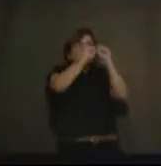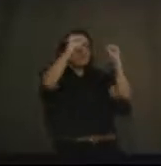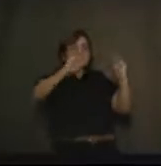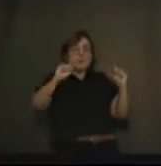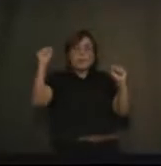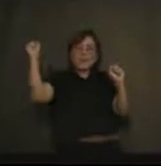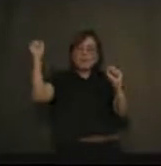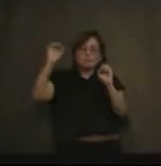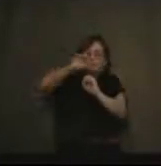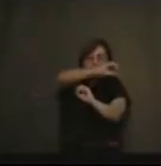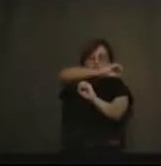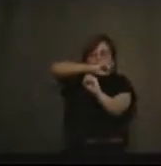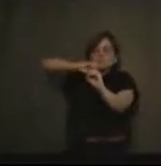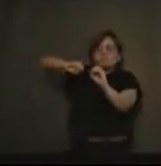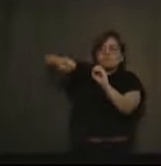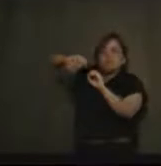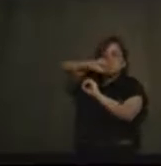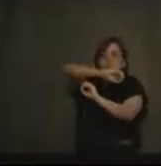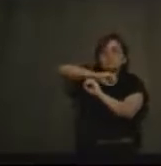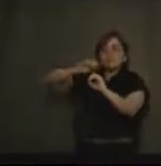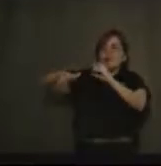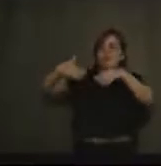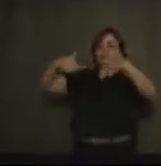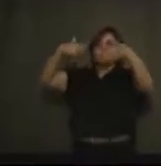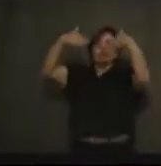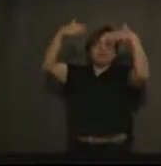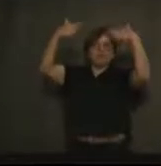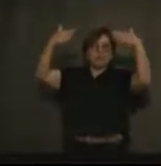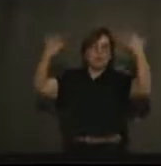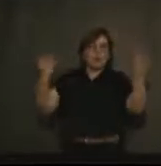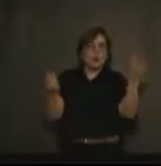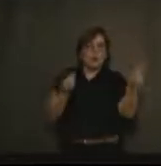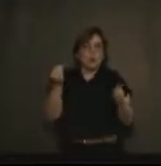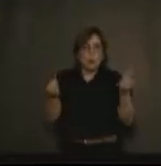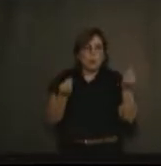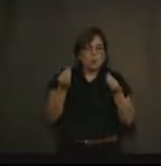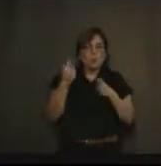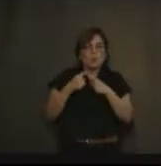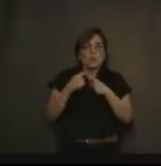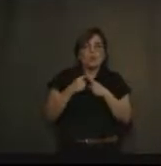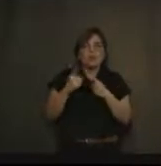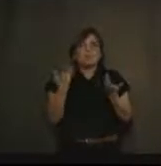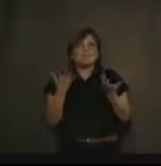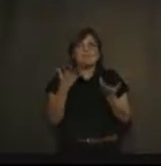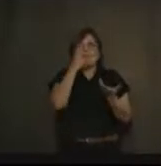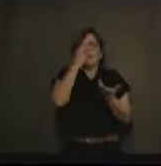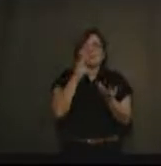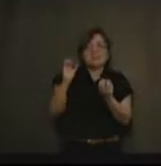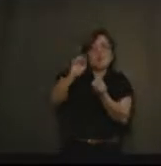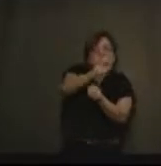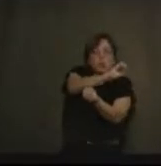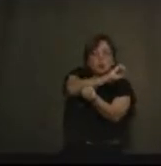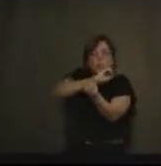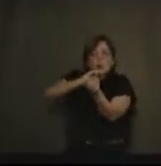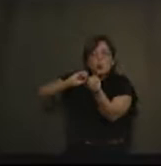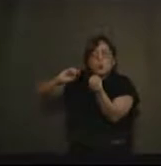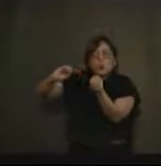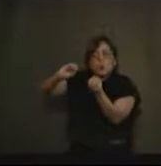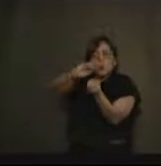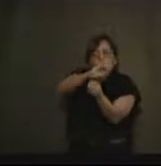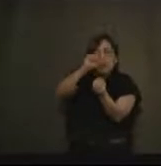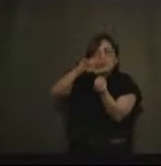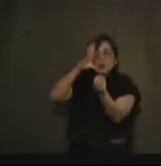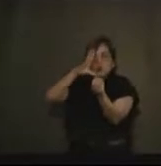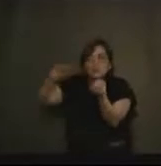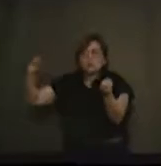exemplo, com que ele seja instável, com que em algum momento algum planeta vá embora do sistema solar, seja ejetado,